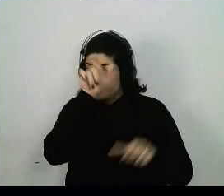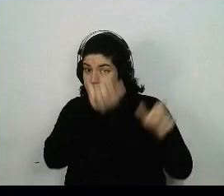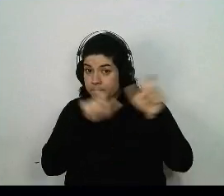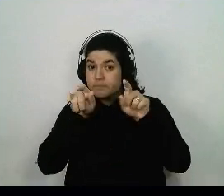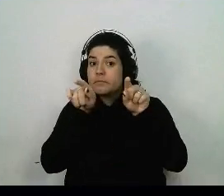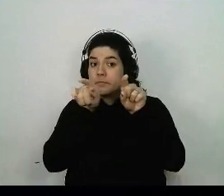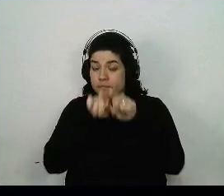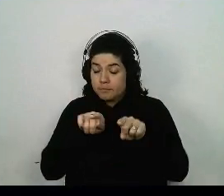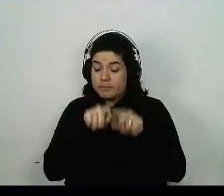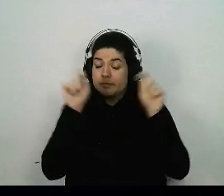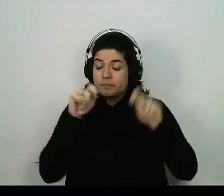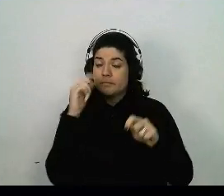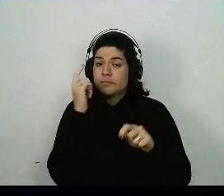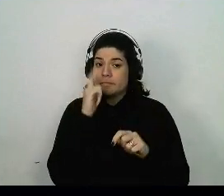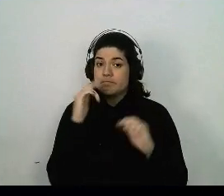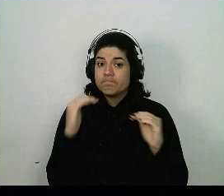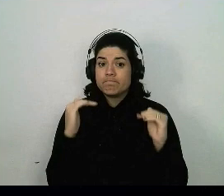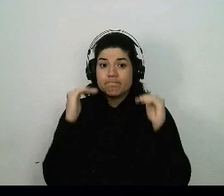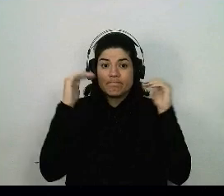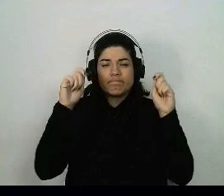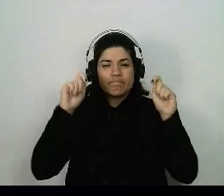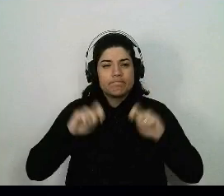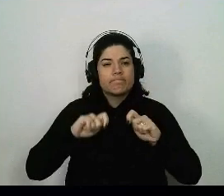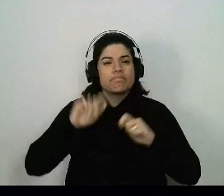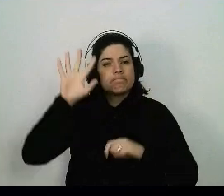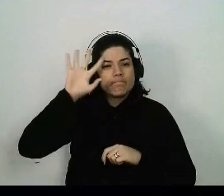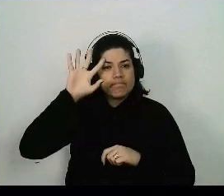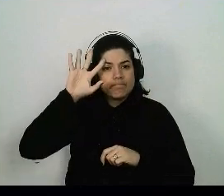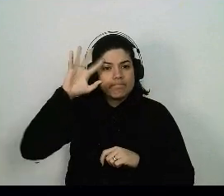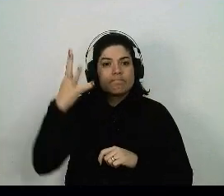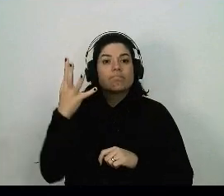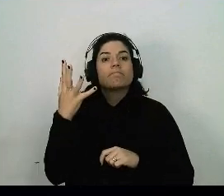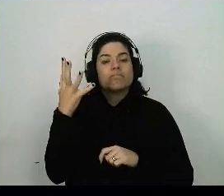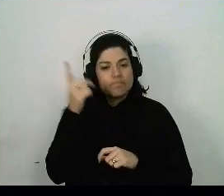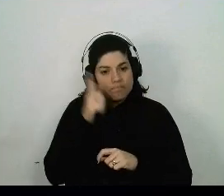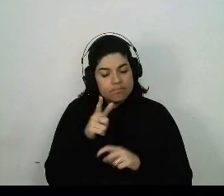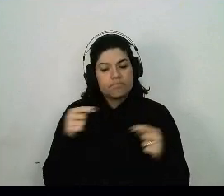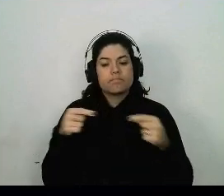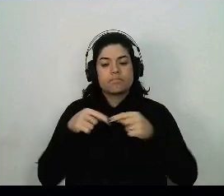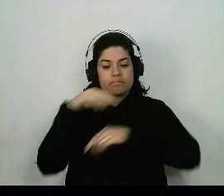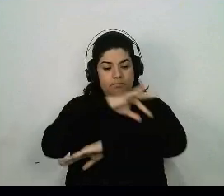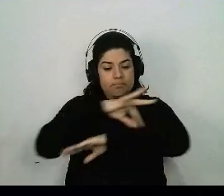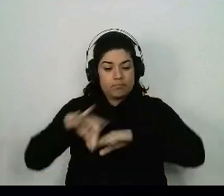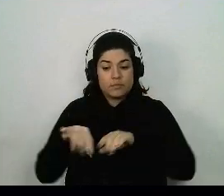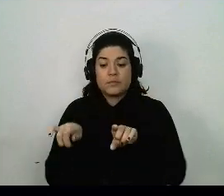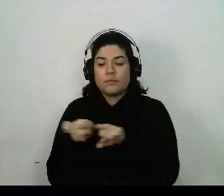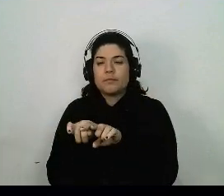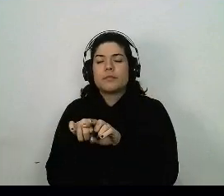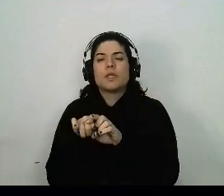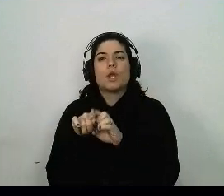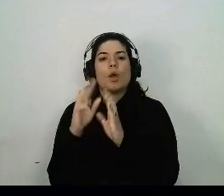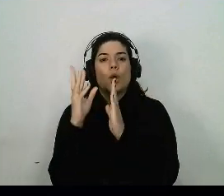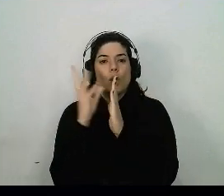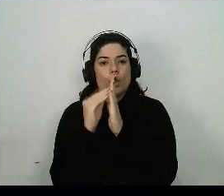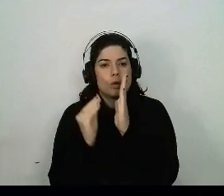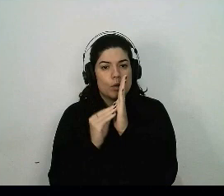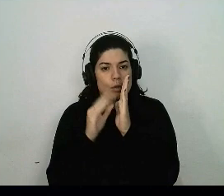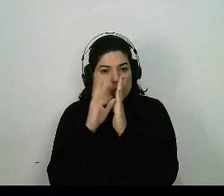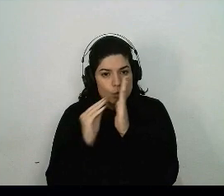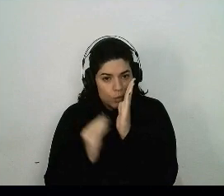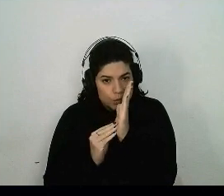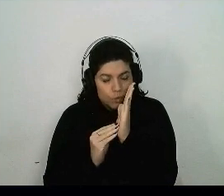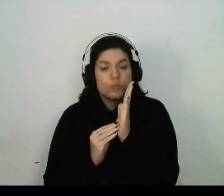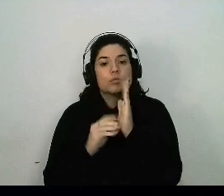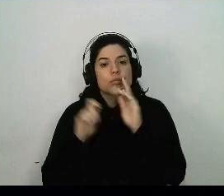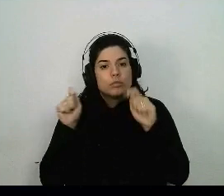nível de otimização de soluções, né, a nível de arquitetura, mas também de código, de banco de dados e tudo, fazendo